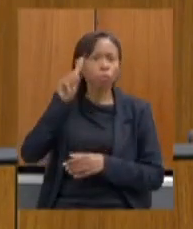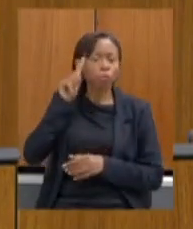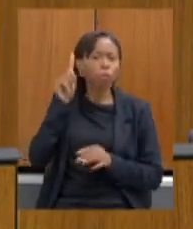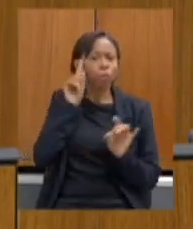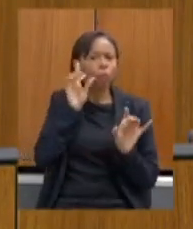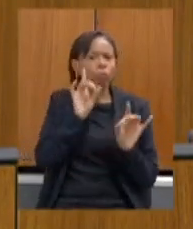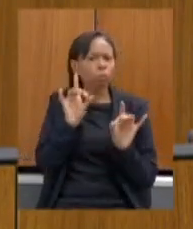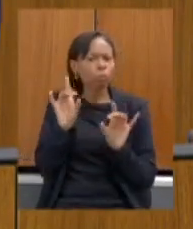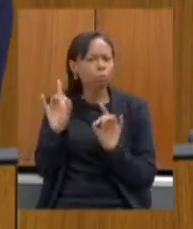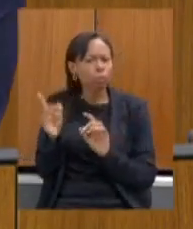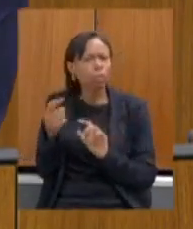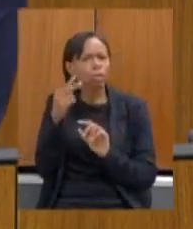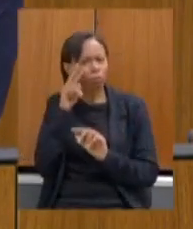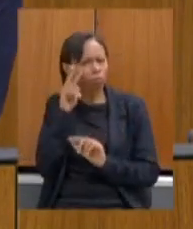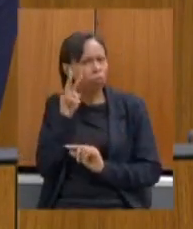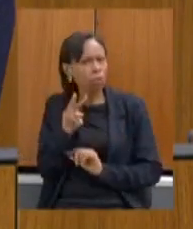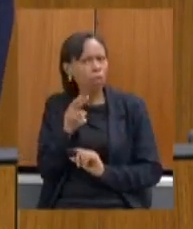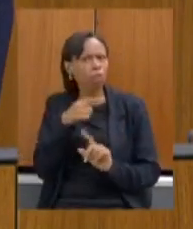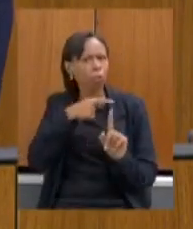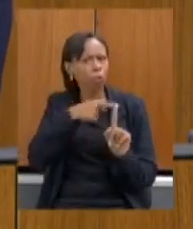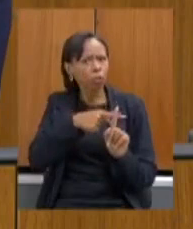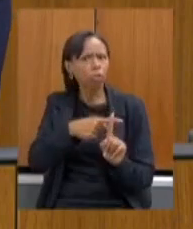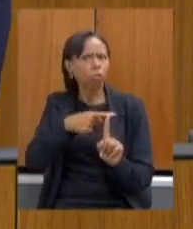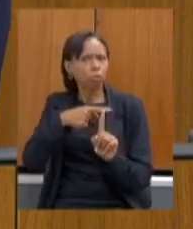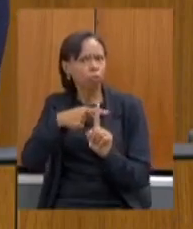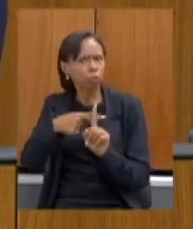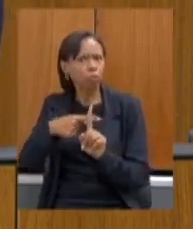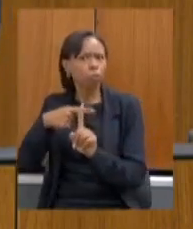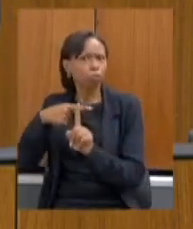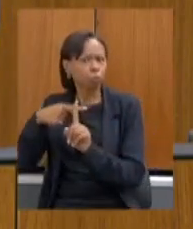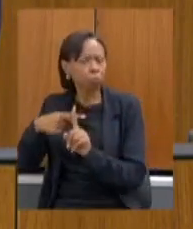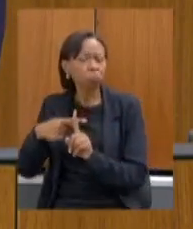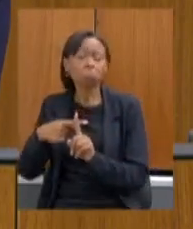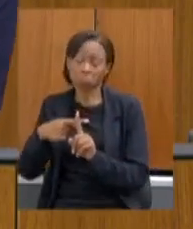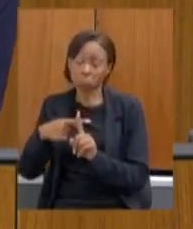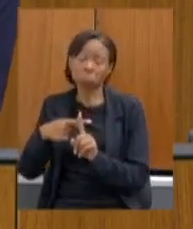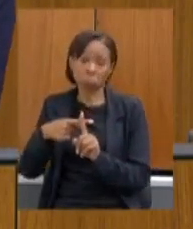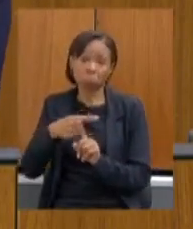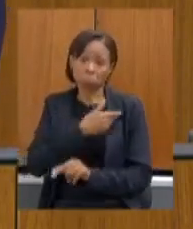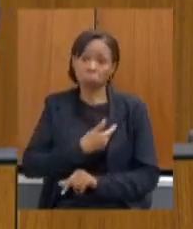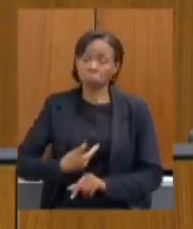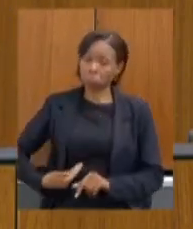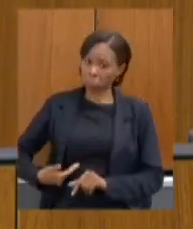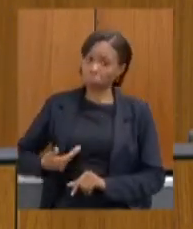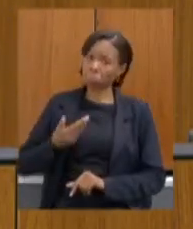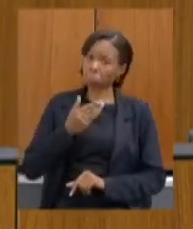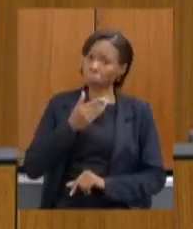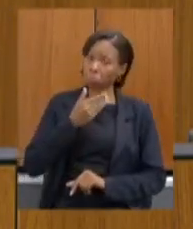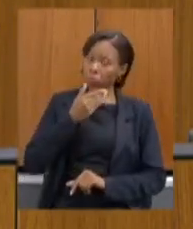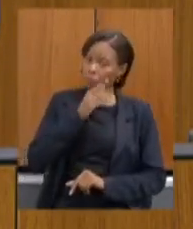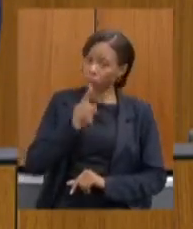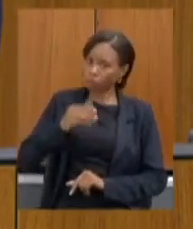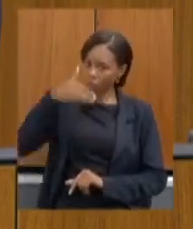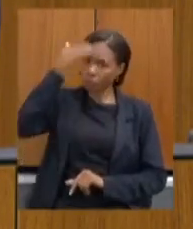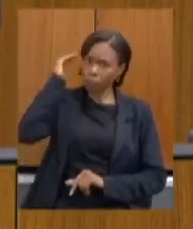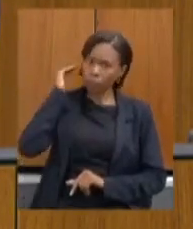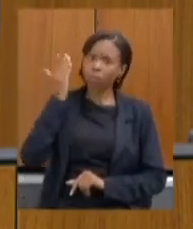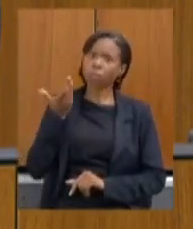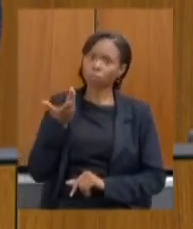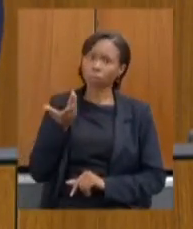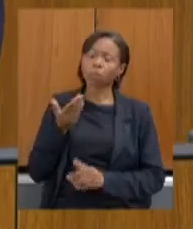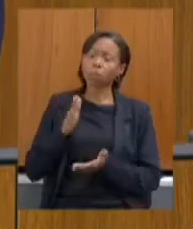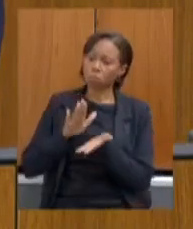do governo Romeu Zema. Então, secretário Igor, e vossa excelência lá como secretário tem nos surpreendido de forma atenciosa, de forma